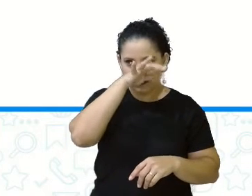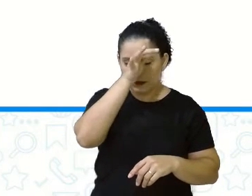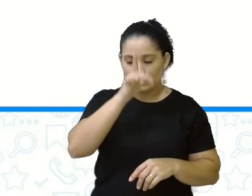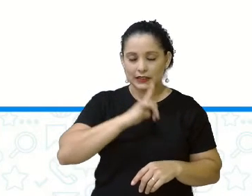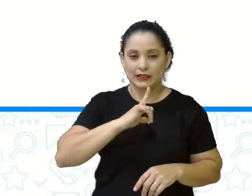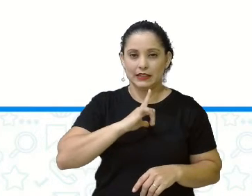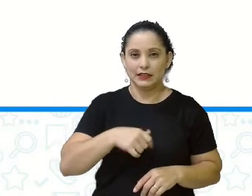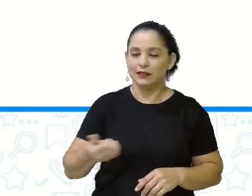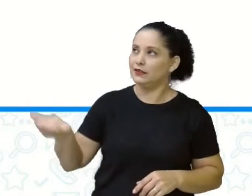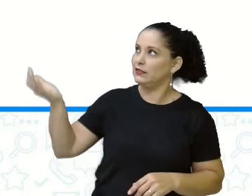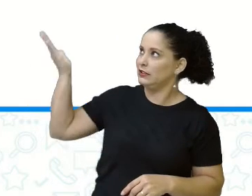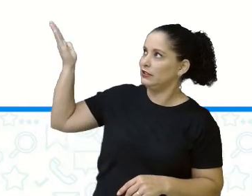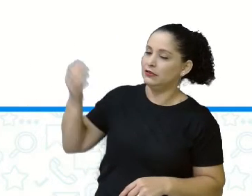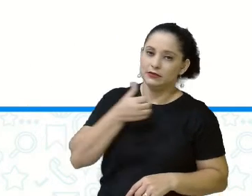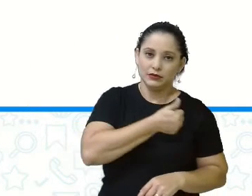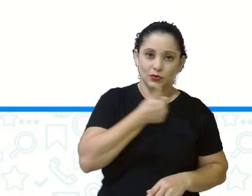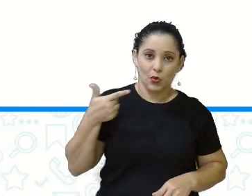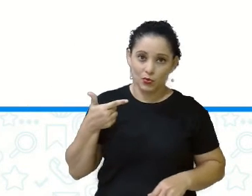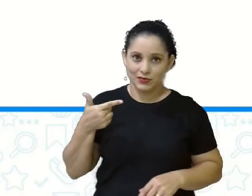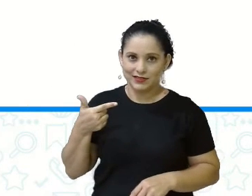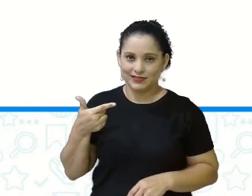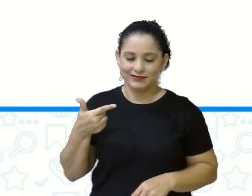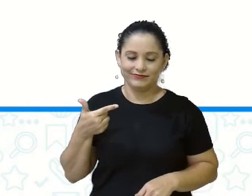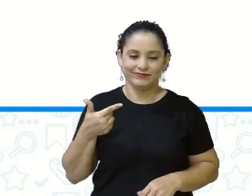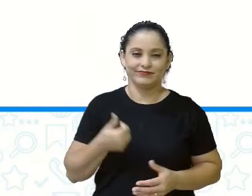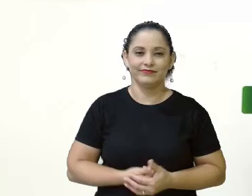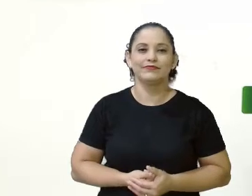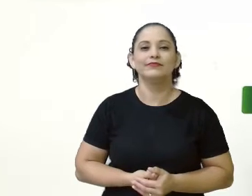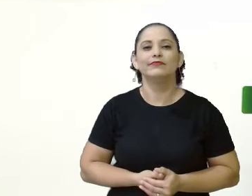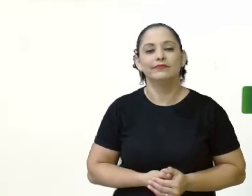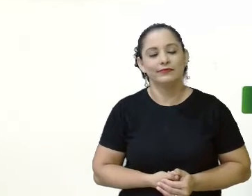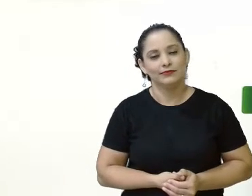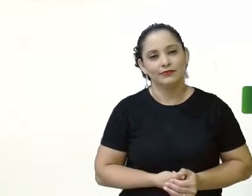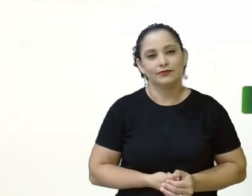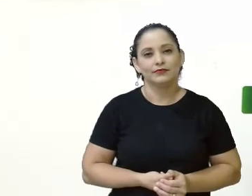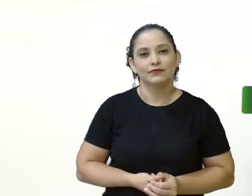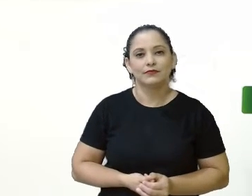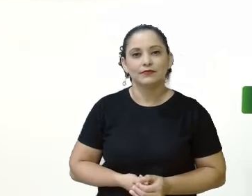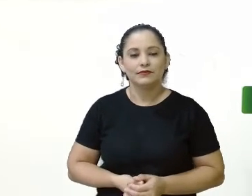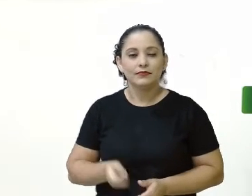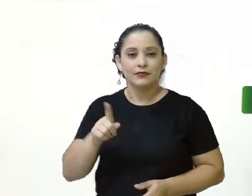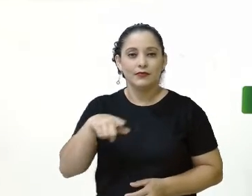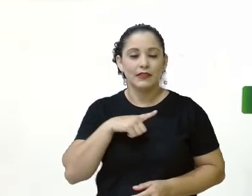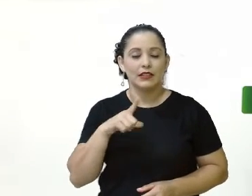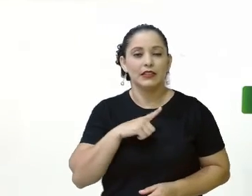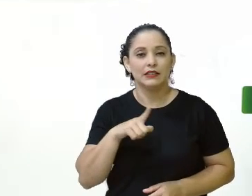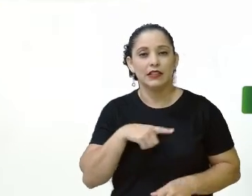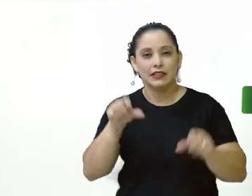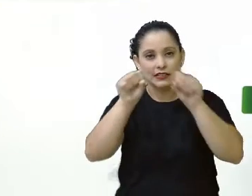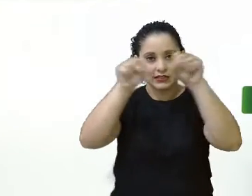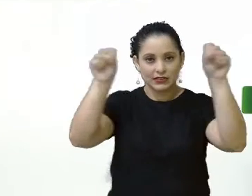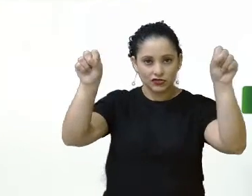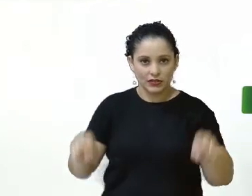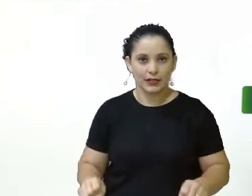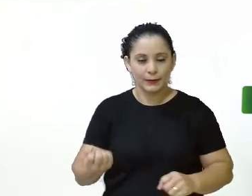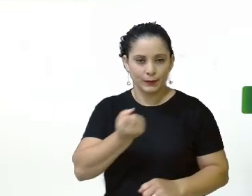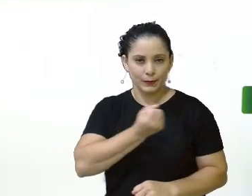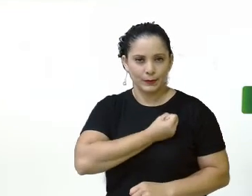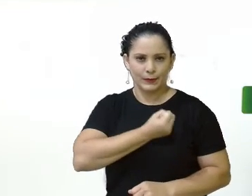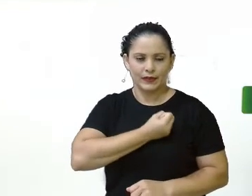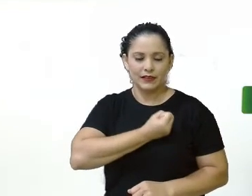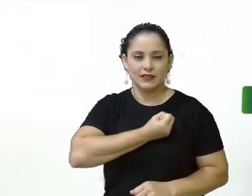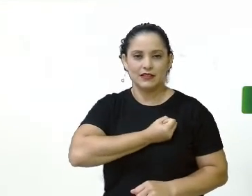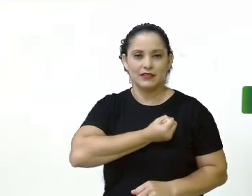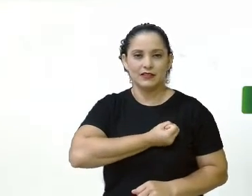das dezenas aqui, quinto ano. Presta atenção, casa das dezenas, sistema de numeração. Vocês já sabem